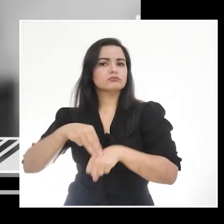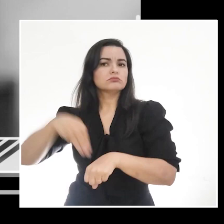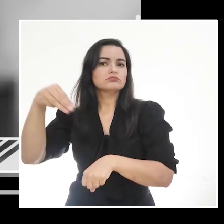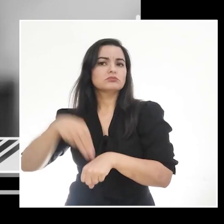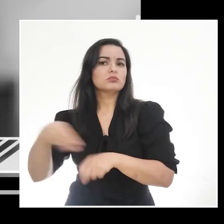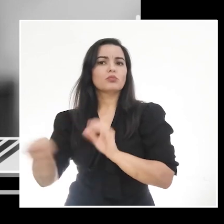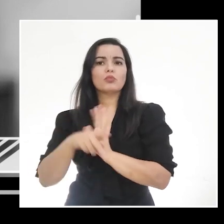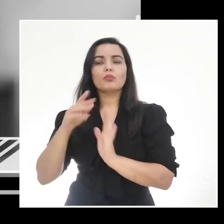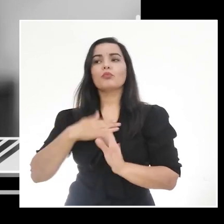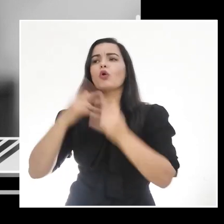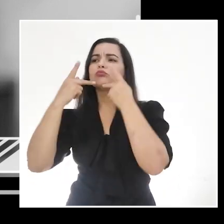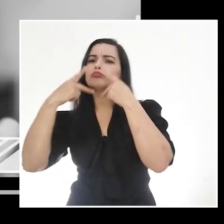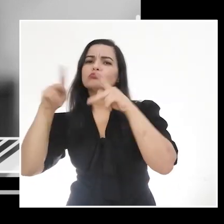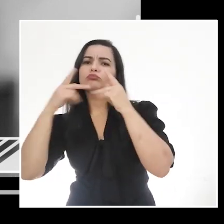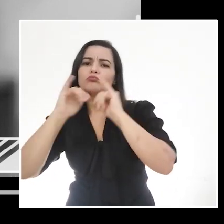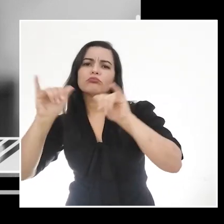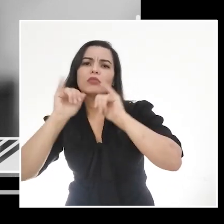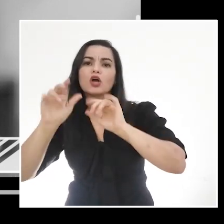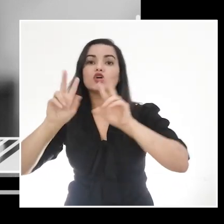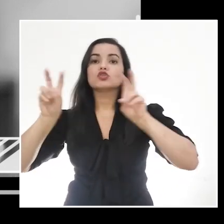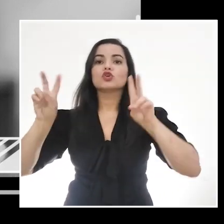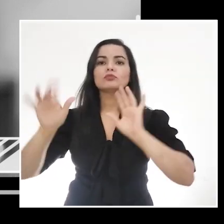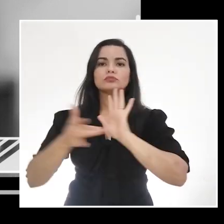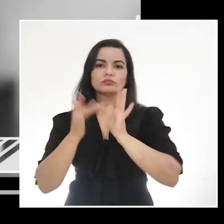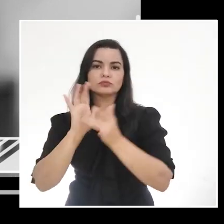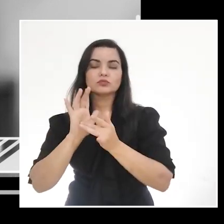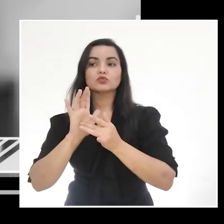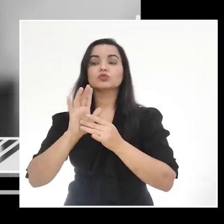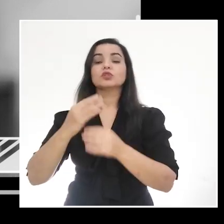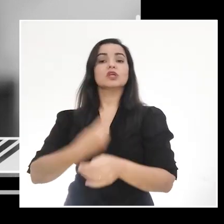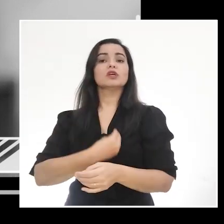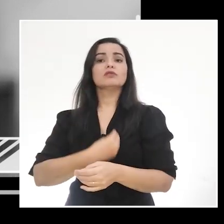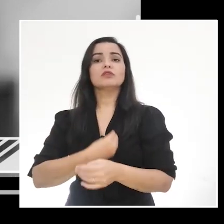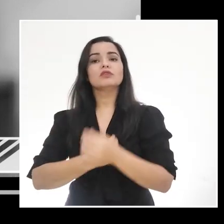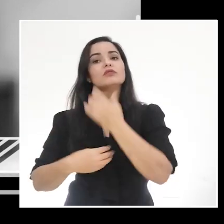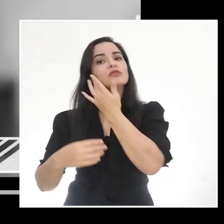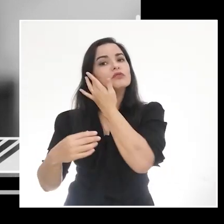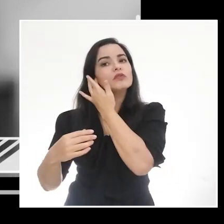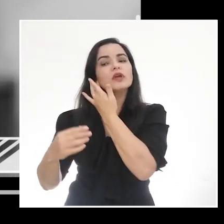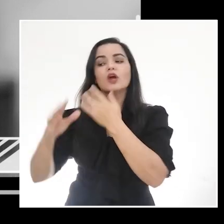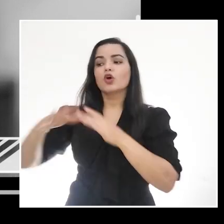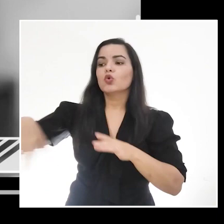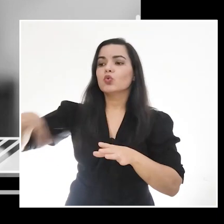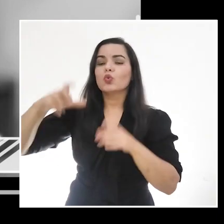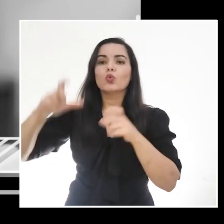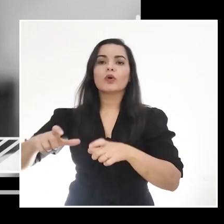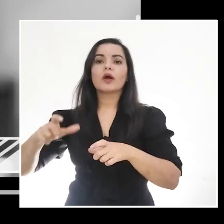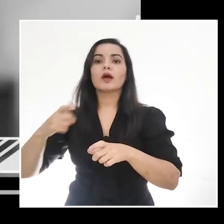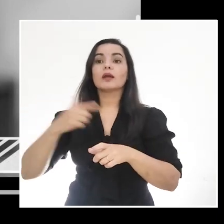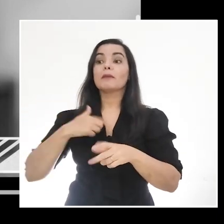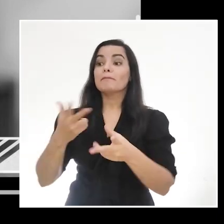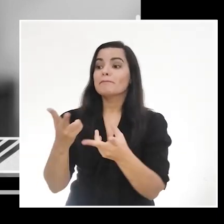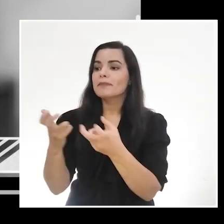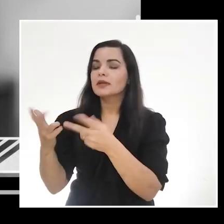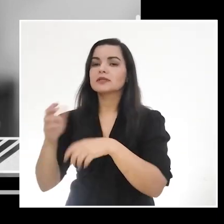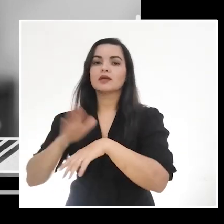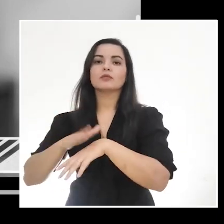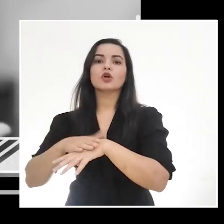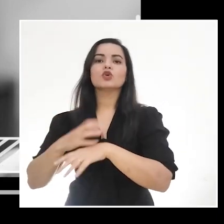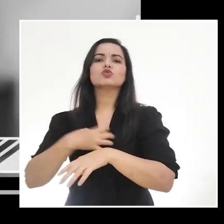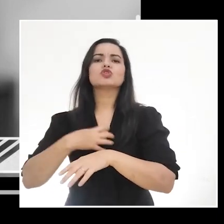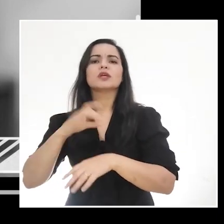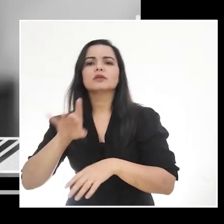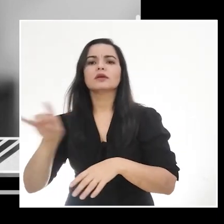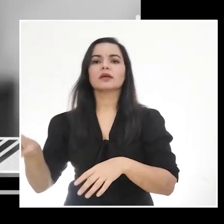aquelas demandas que no centro elas são o próprio ministério, de proclamar Jesus, de viver também em um ambiente